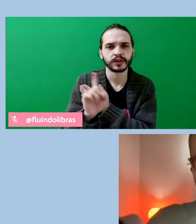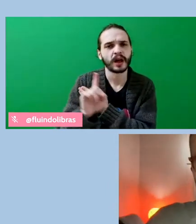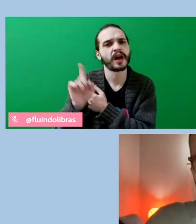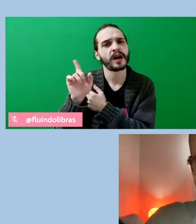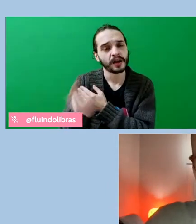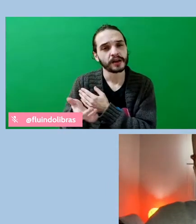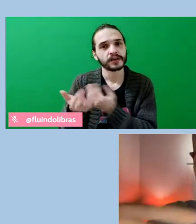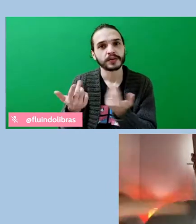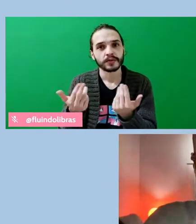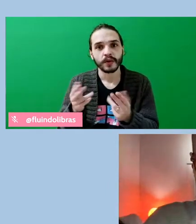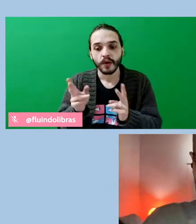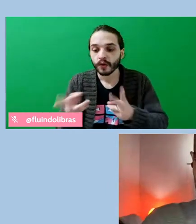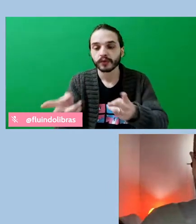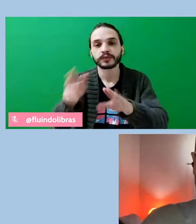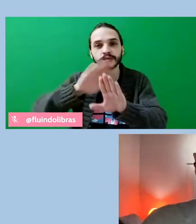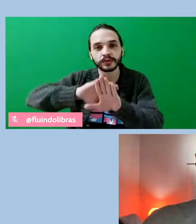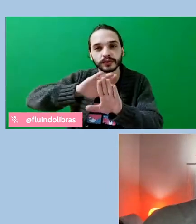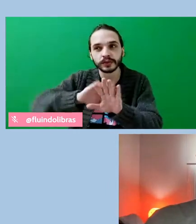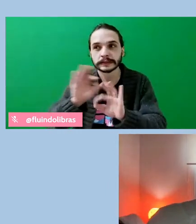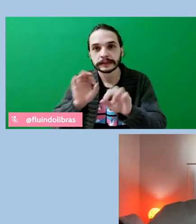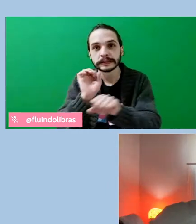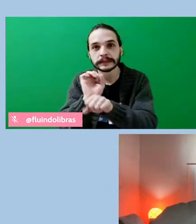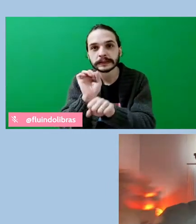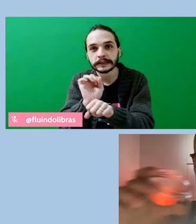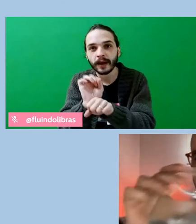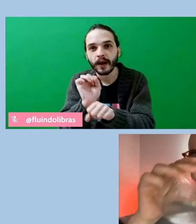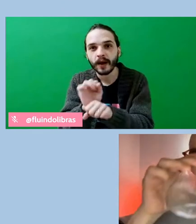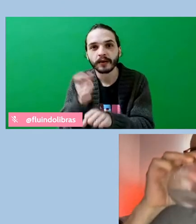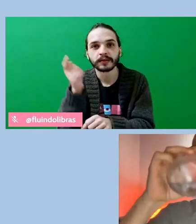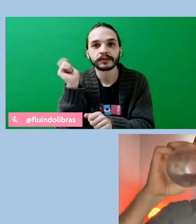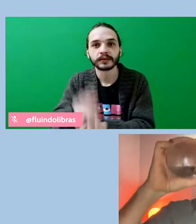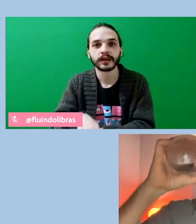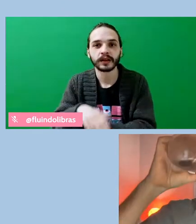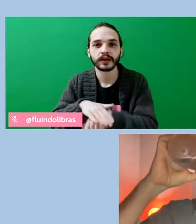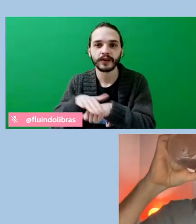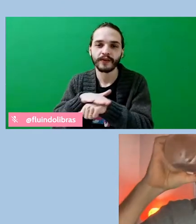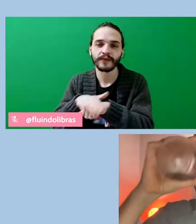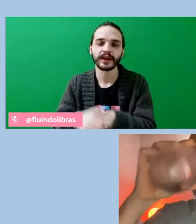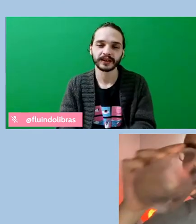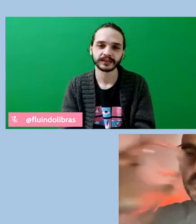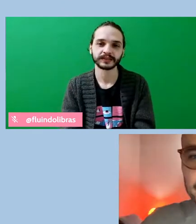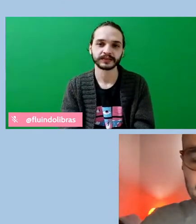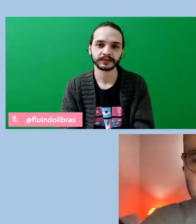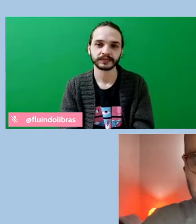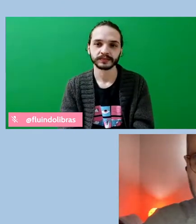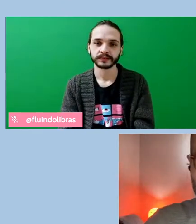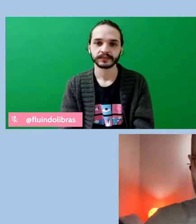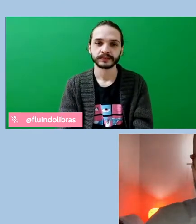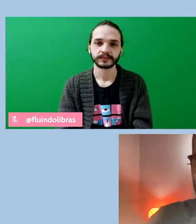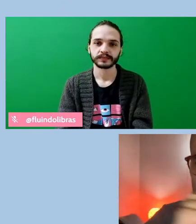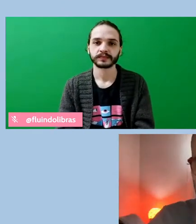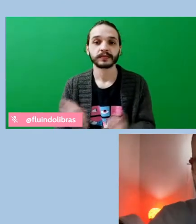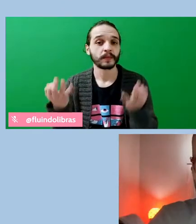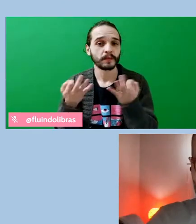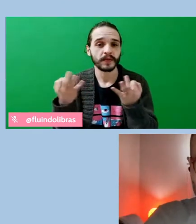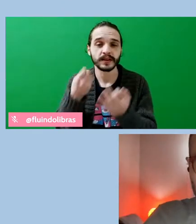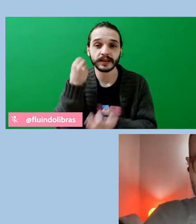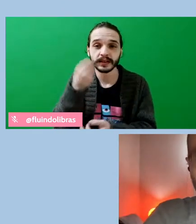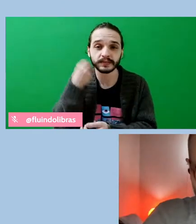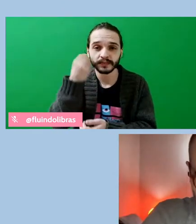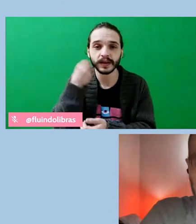coxia, esperando terminar já a peça para trocar uma ideia. Perfeito, perfeito. E você tem a experiência de público é muito boa